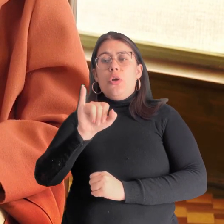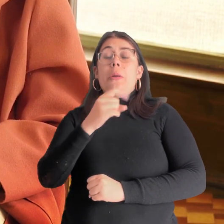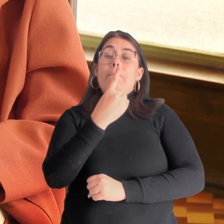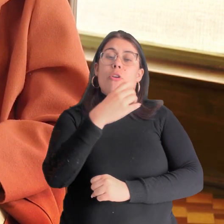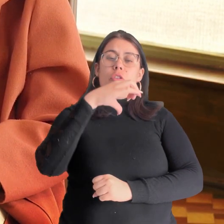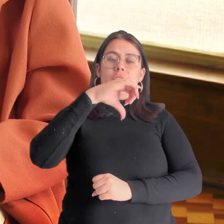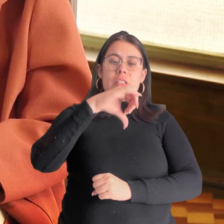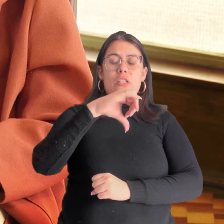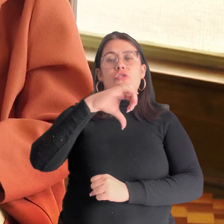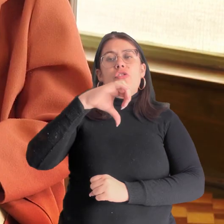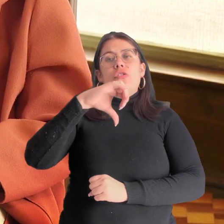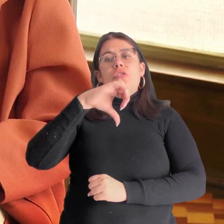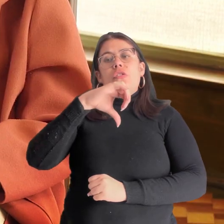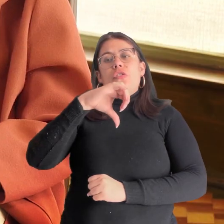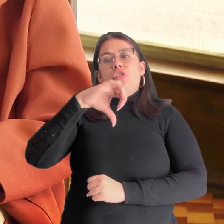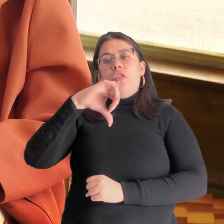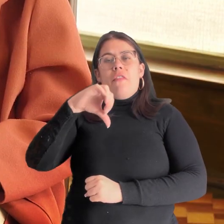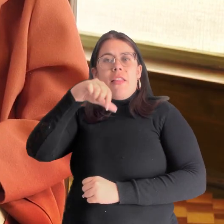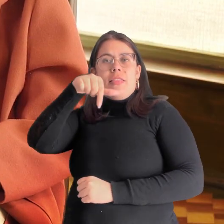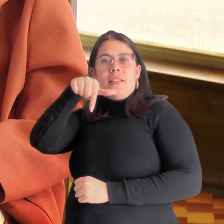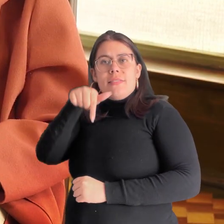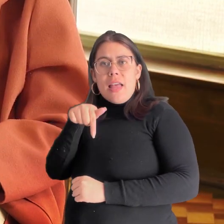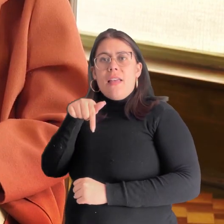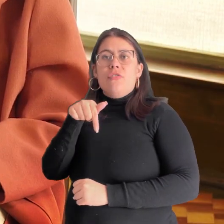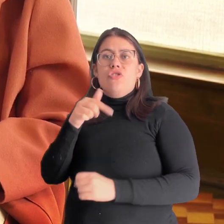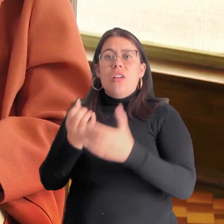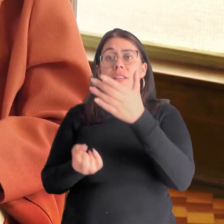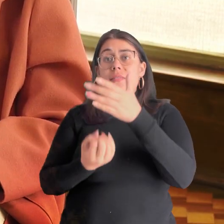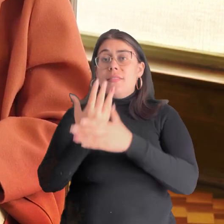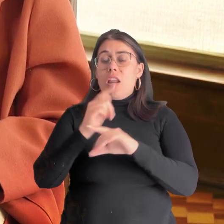tiveram o desafio de instalar esse mural.